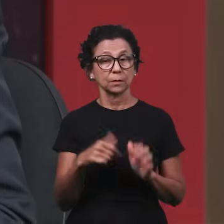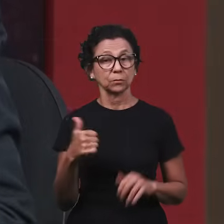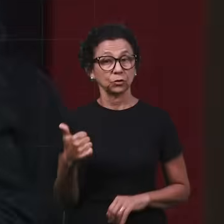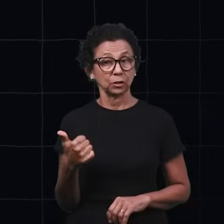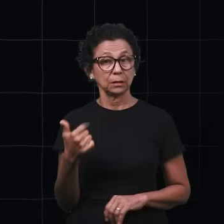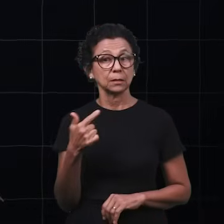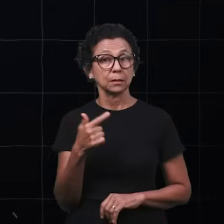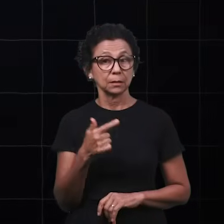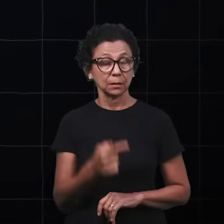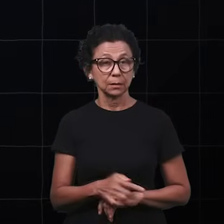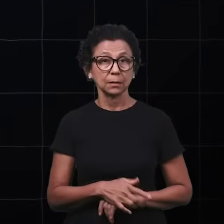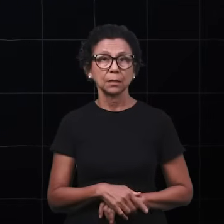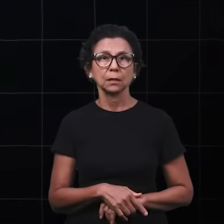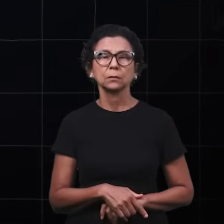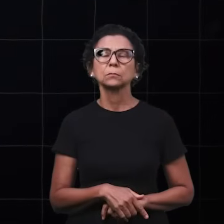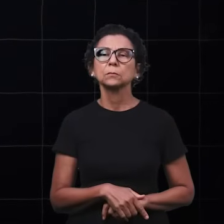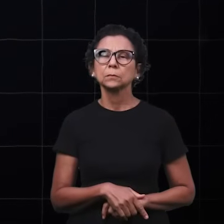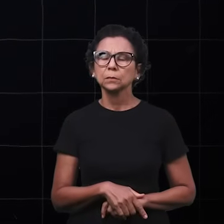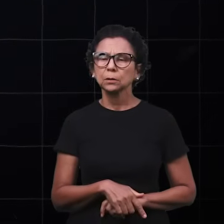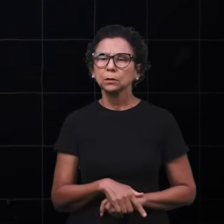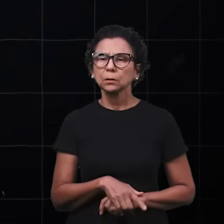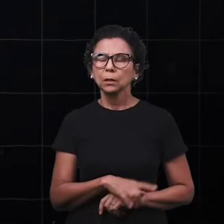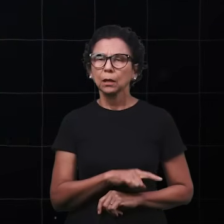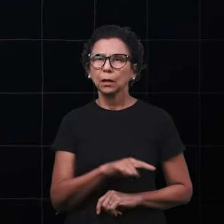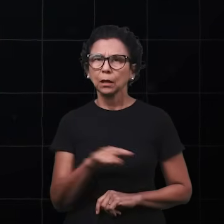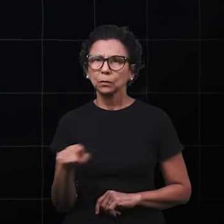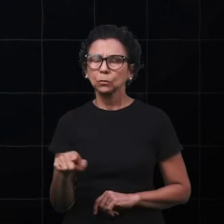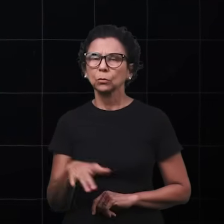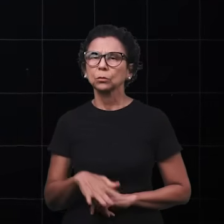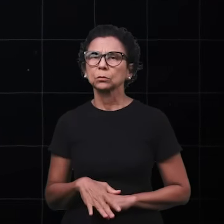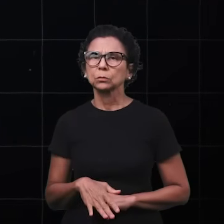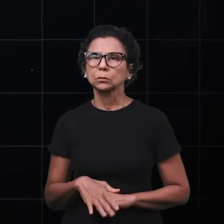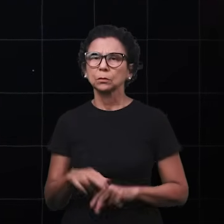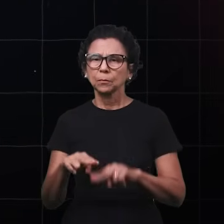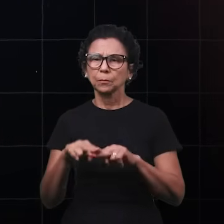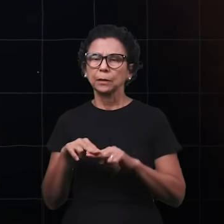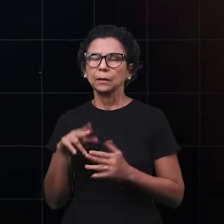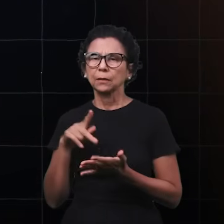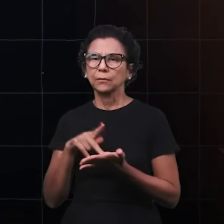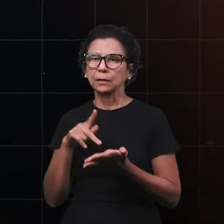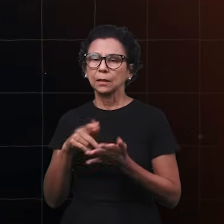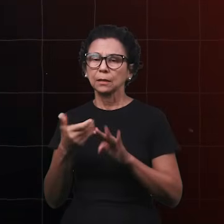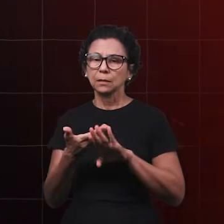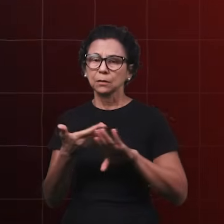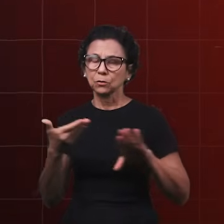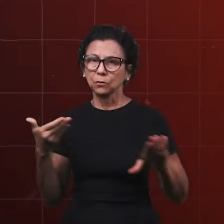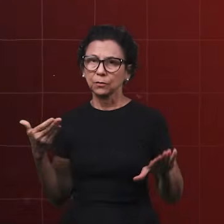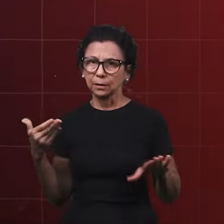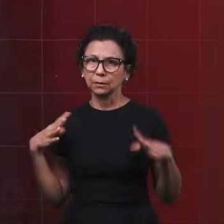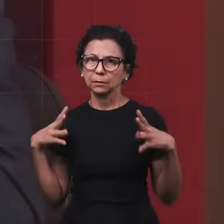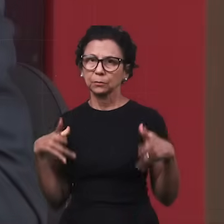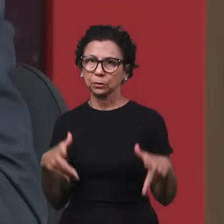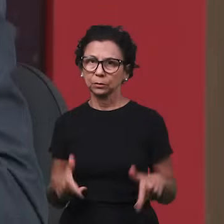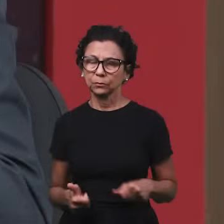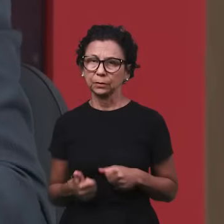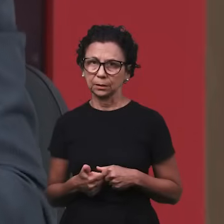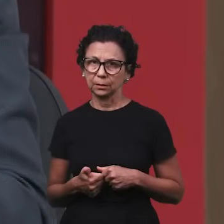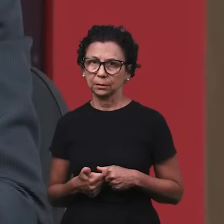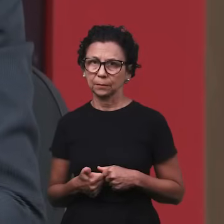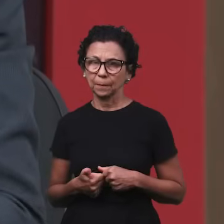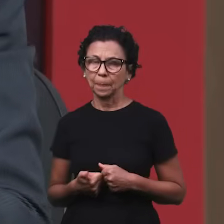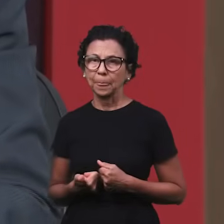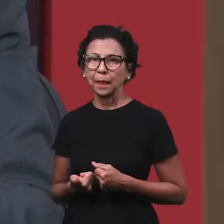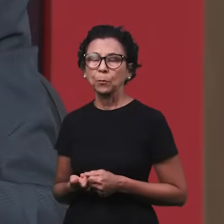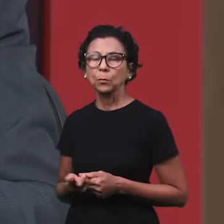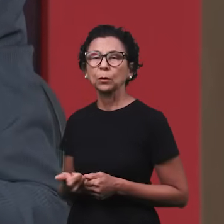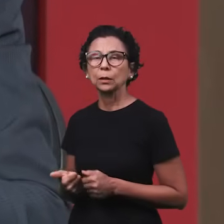diz: santifica-os na verdade, a tua palavra é a verdade. É muito